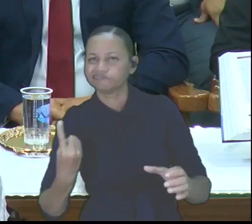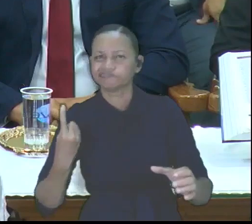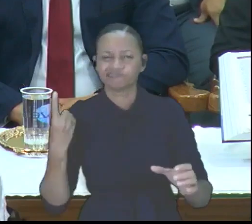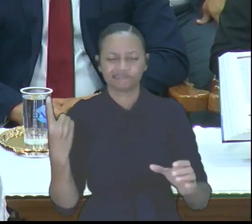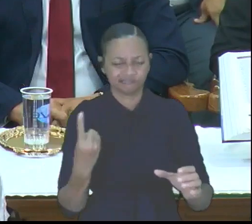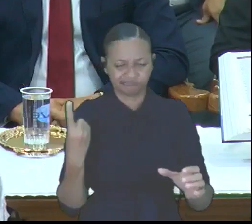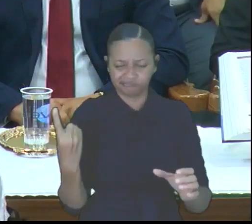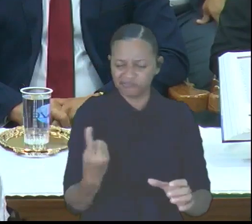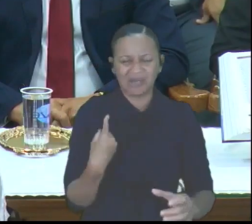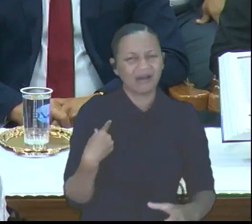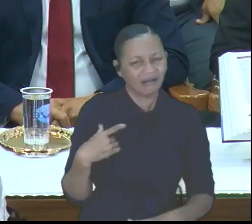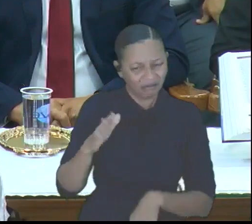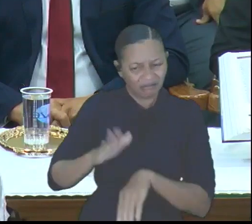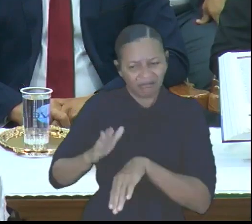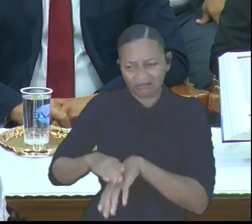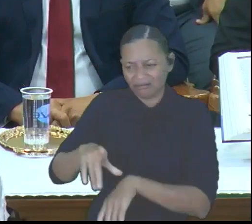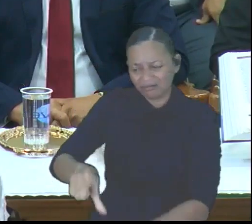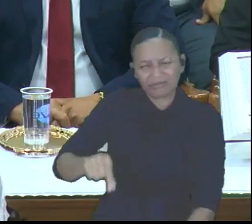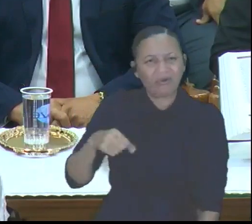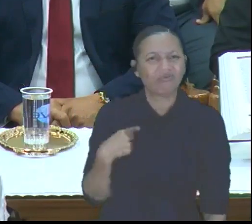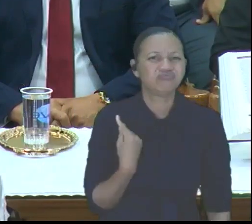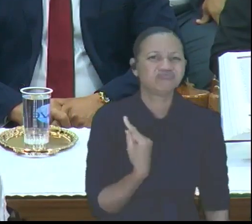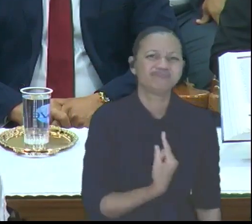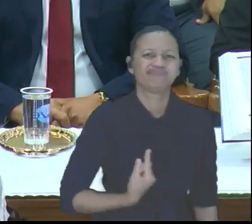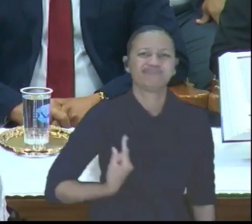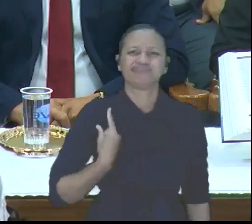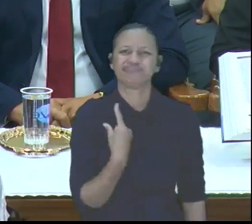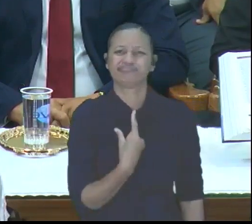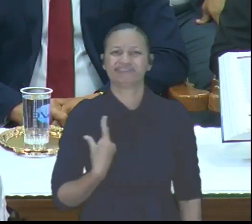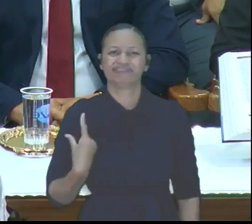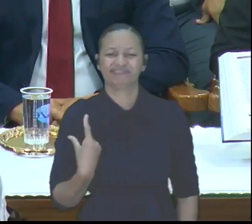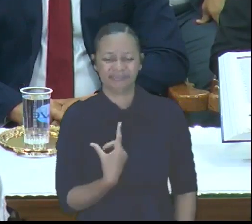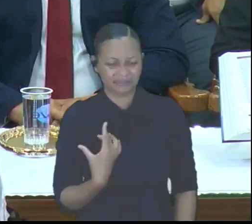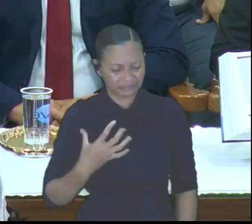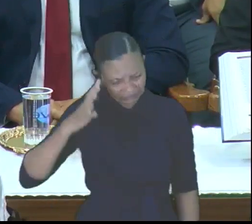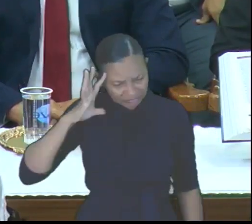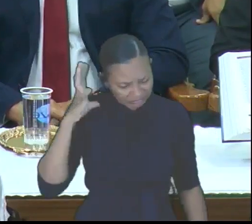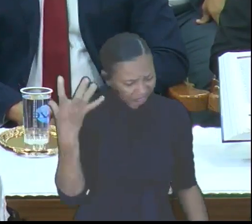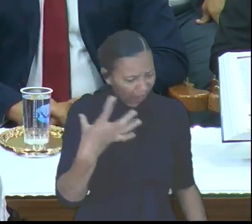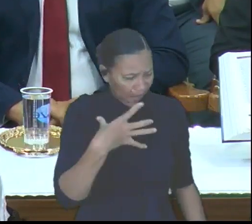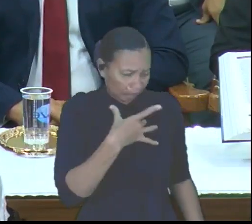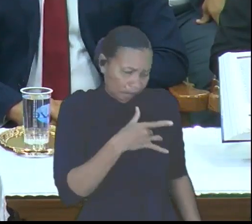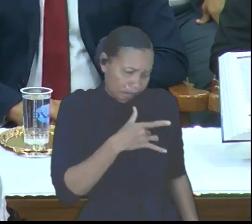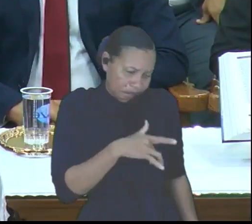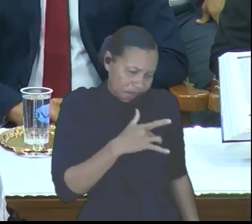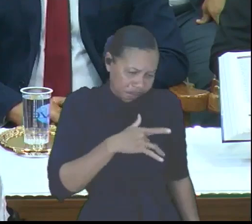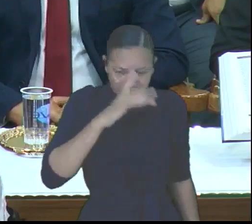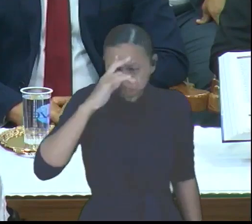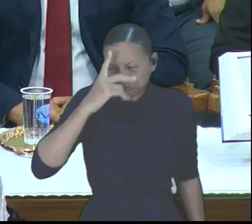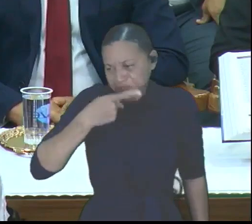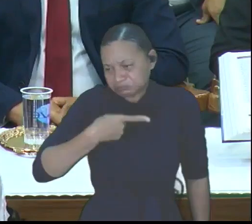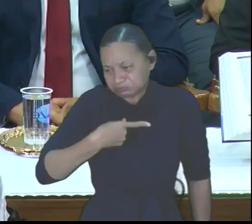Escolheu a solidão. Resolveu sentir pena de si mesmo.